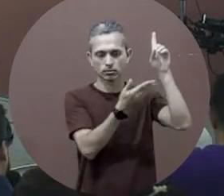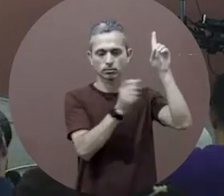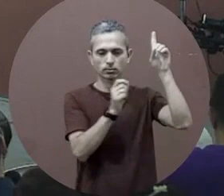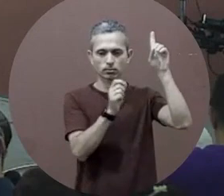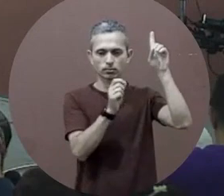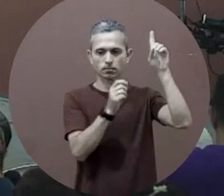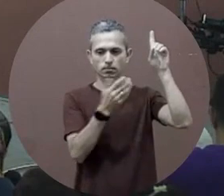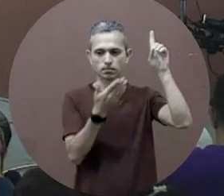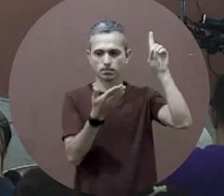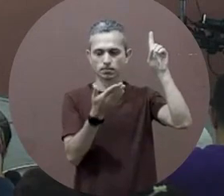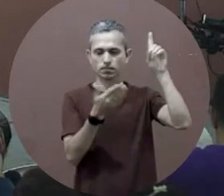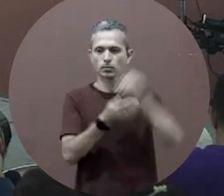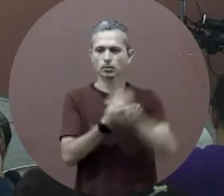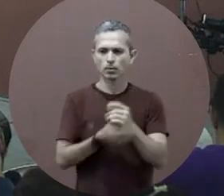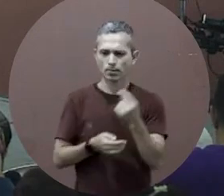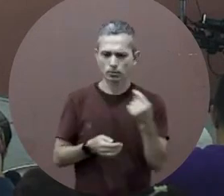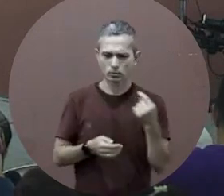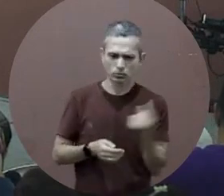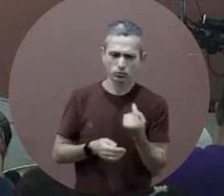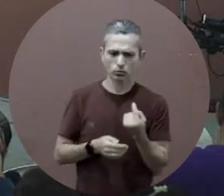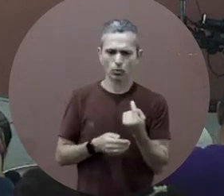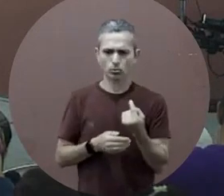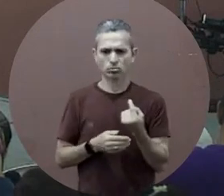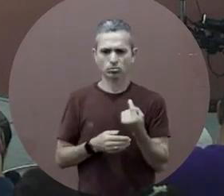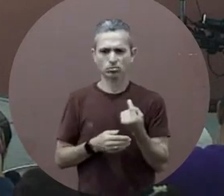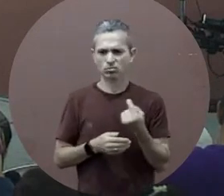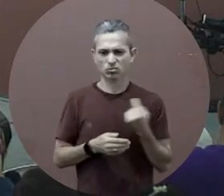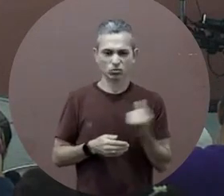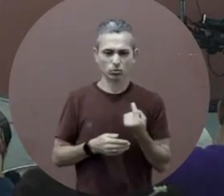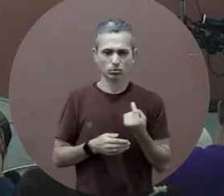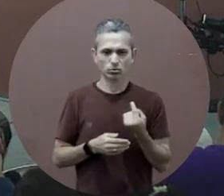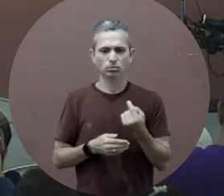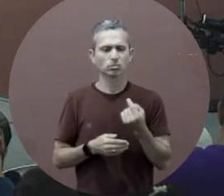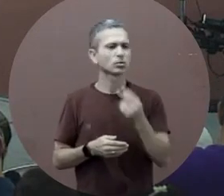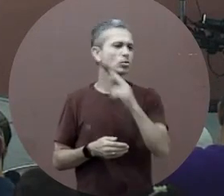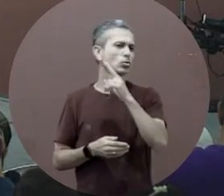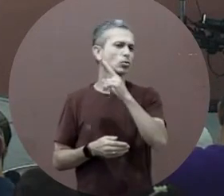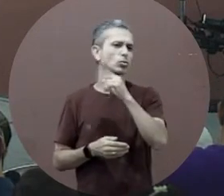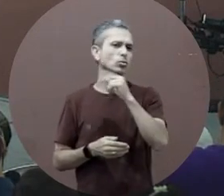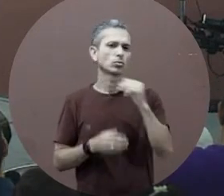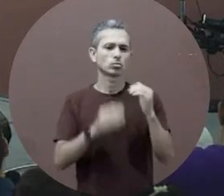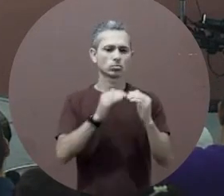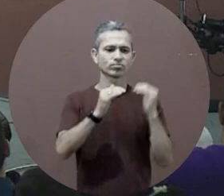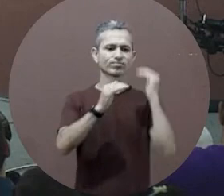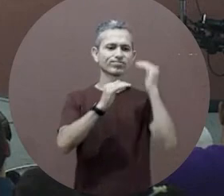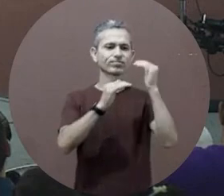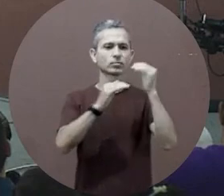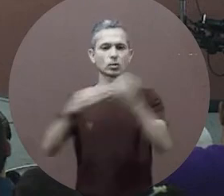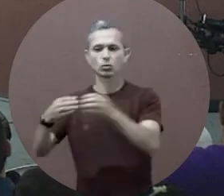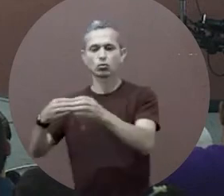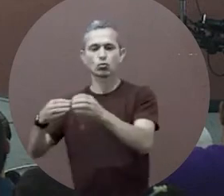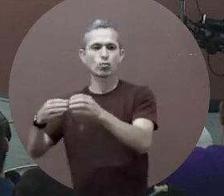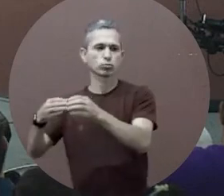a individualidade nunca sobreponha a coletividade.